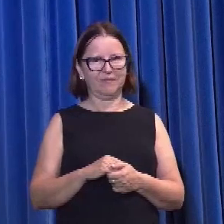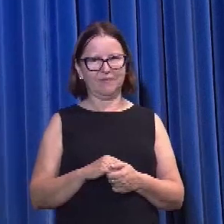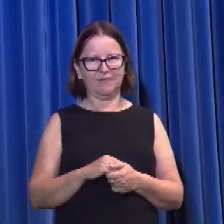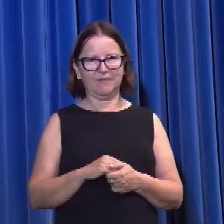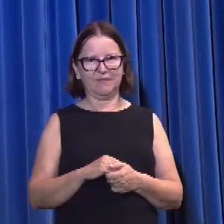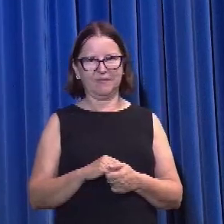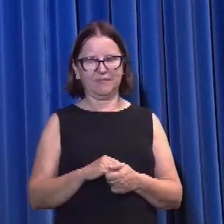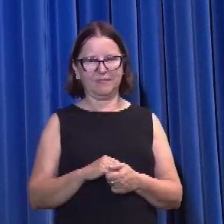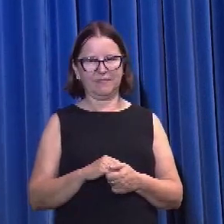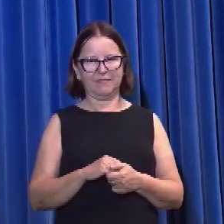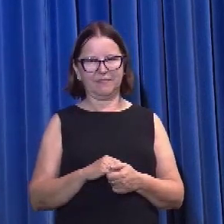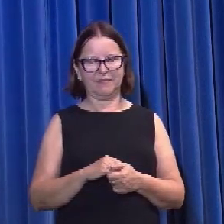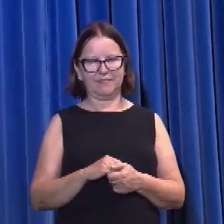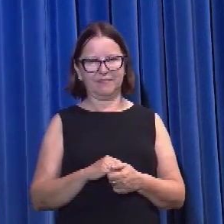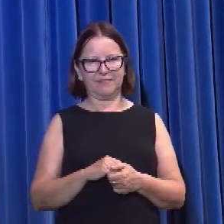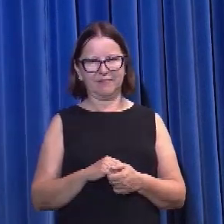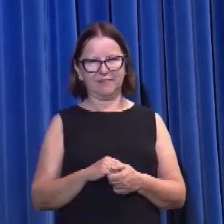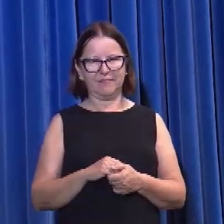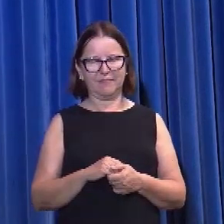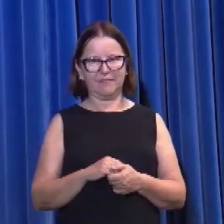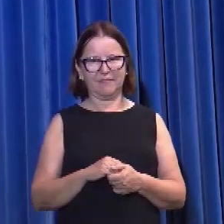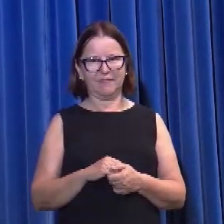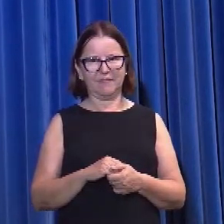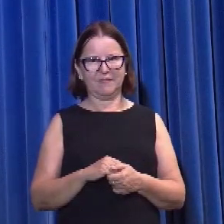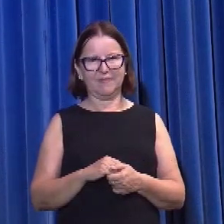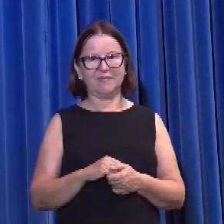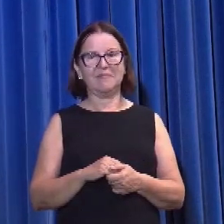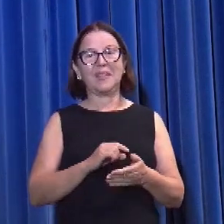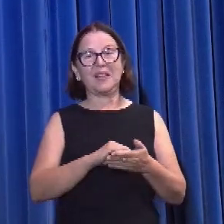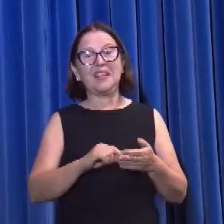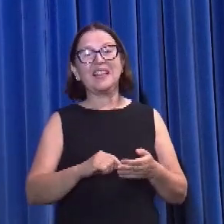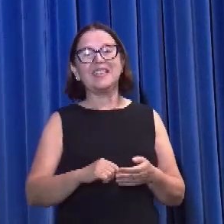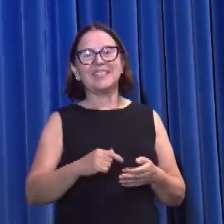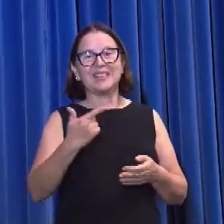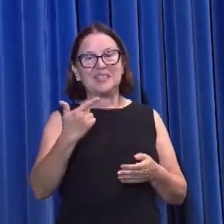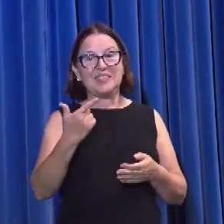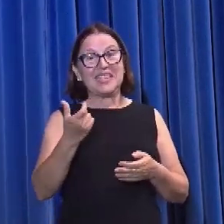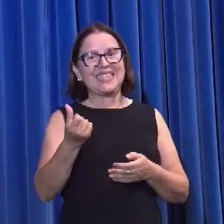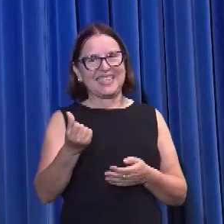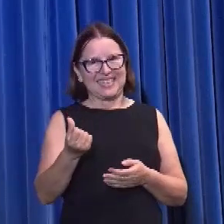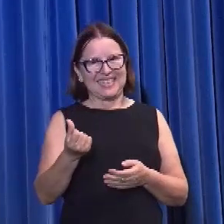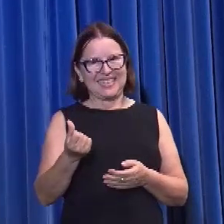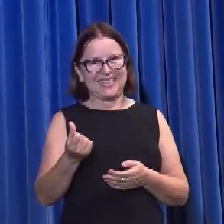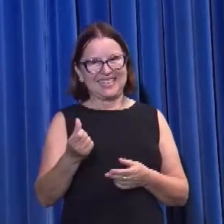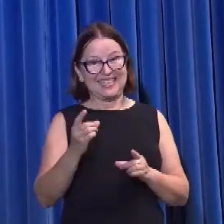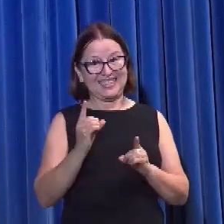Pode voltar, 26. Hein? 26. 26?